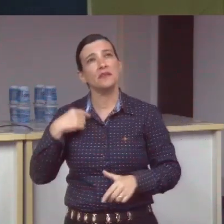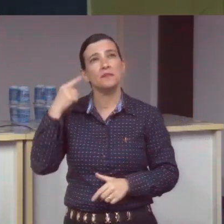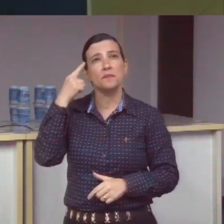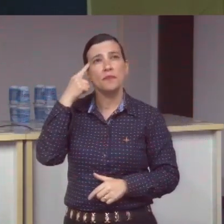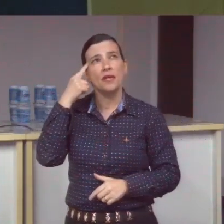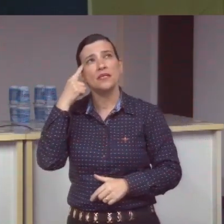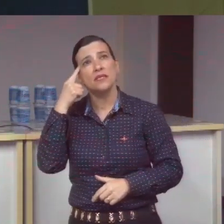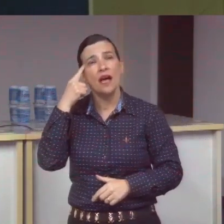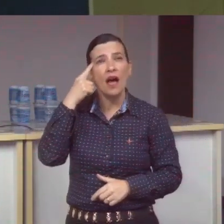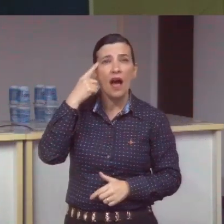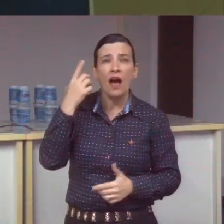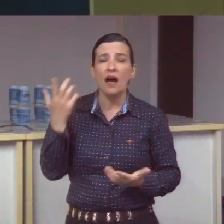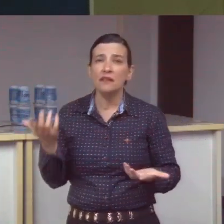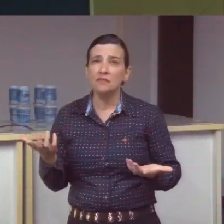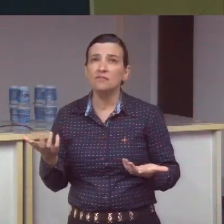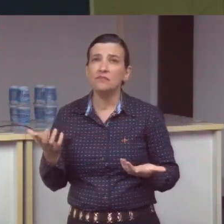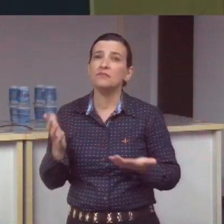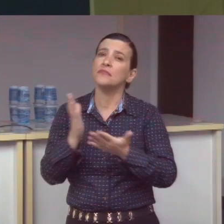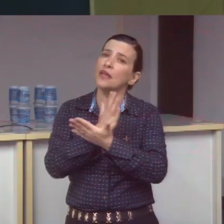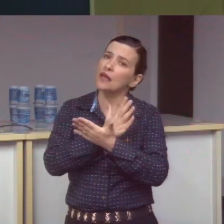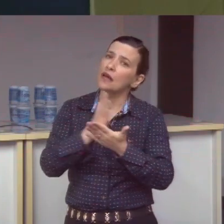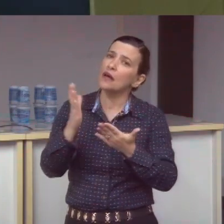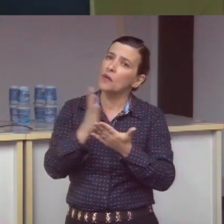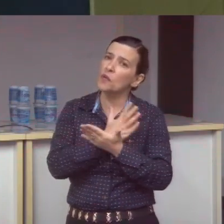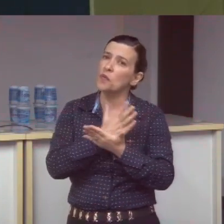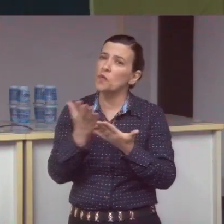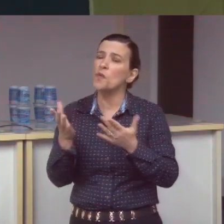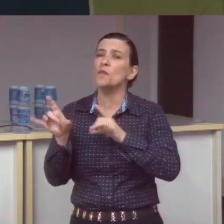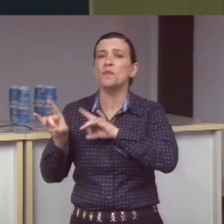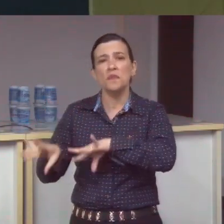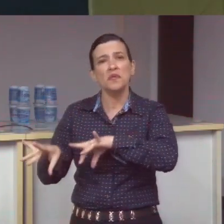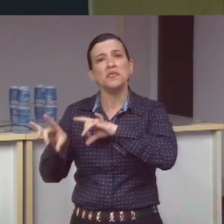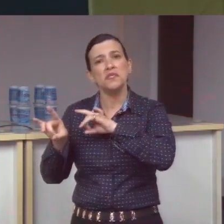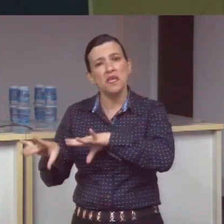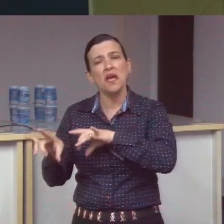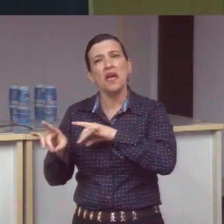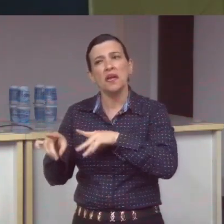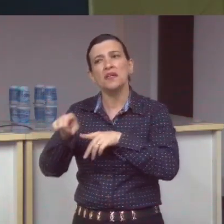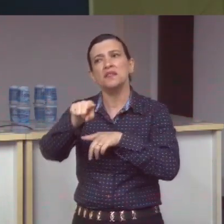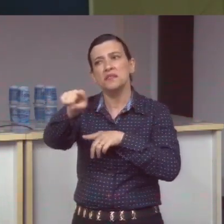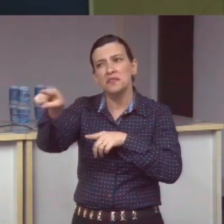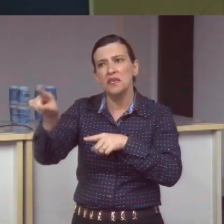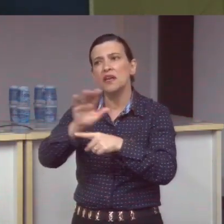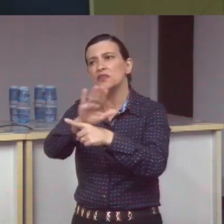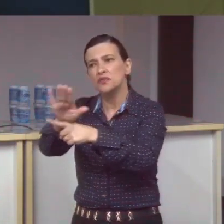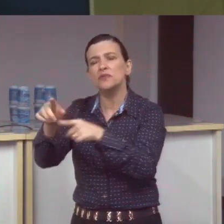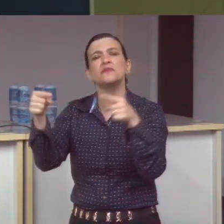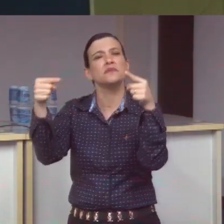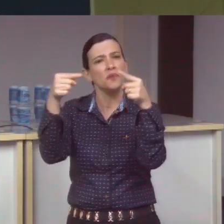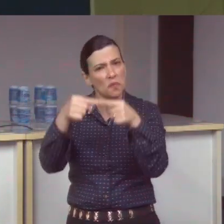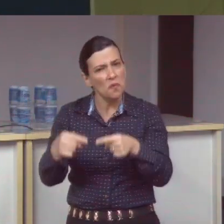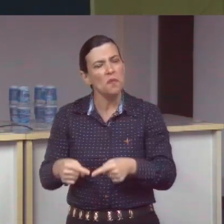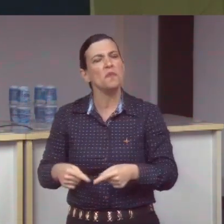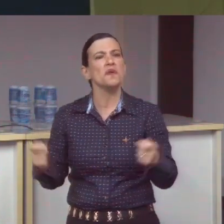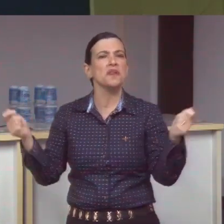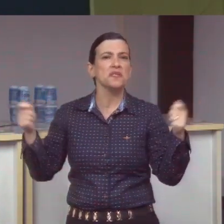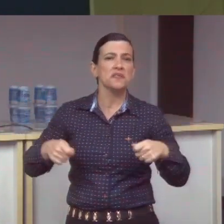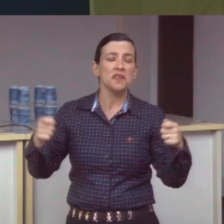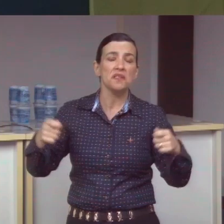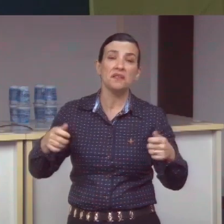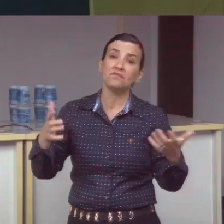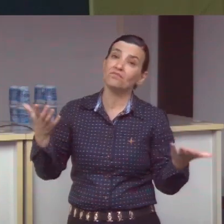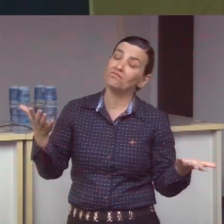que são boas, interessantes, eficientes em si, e talvez